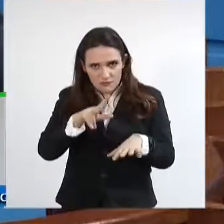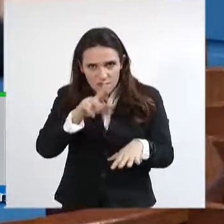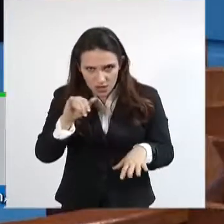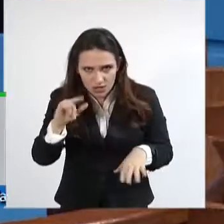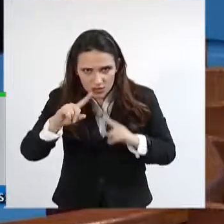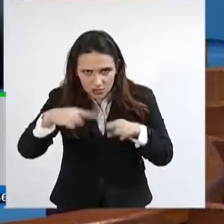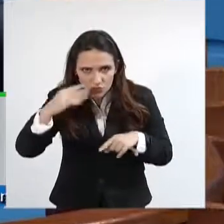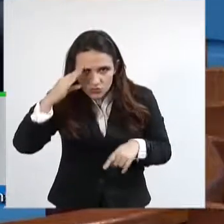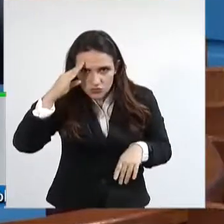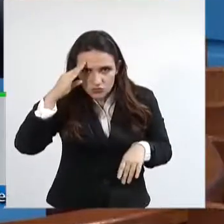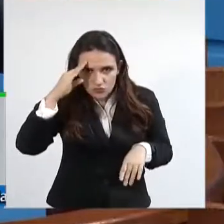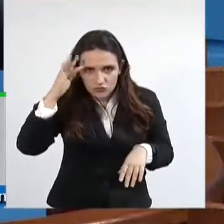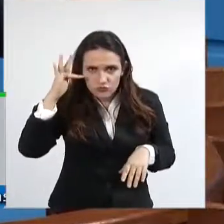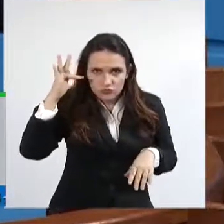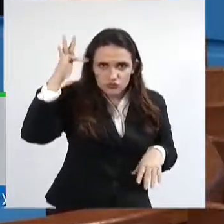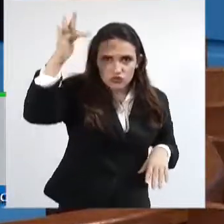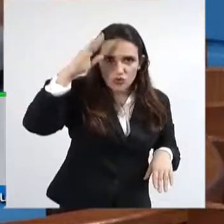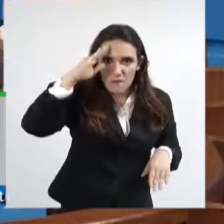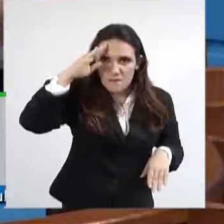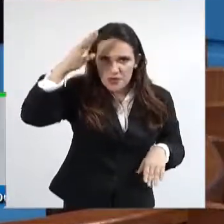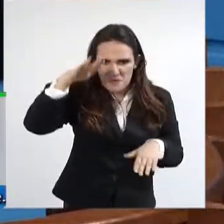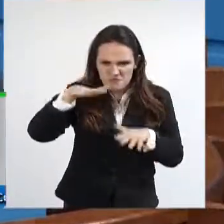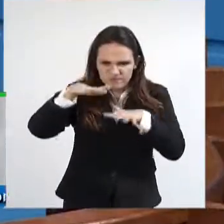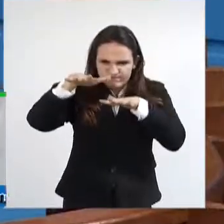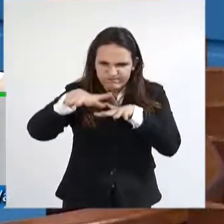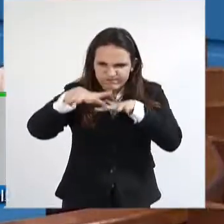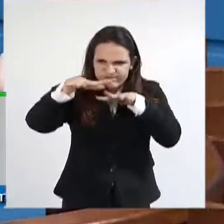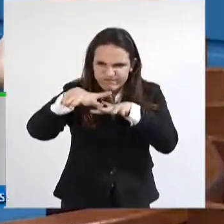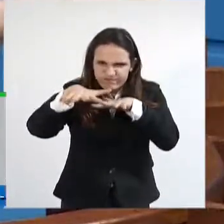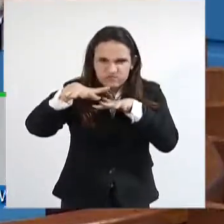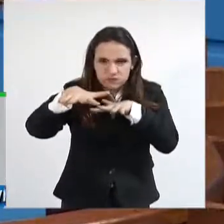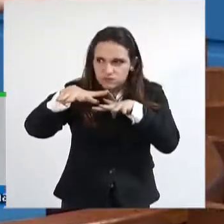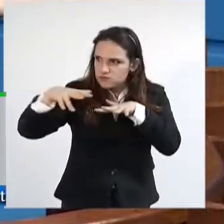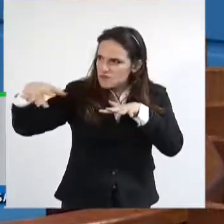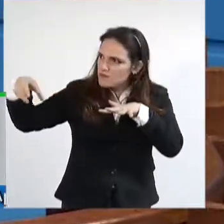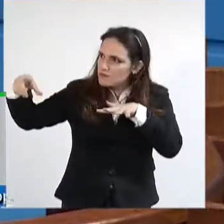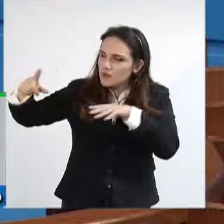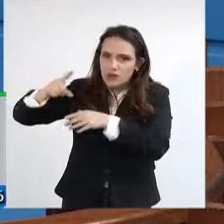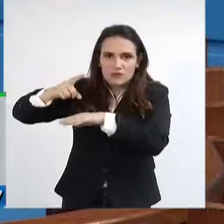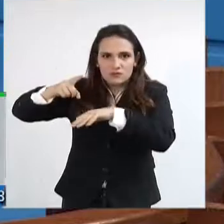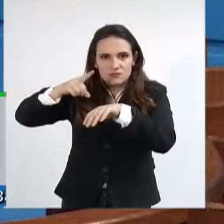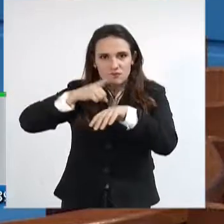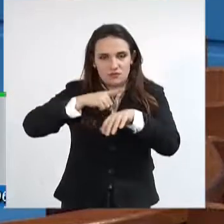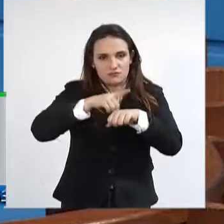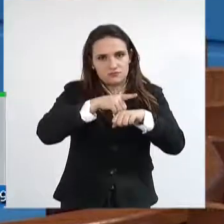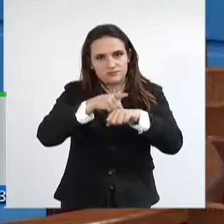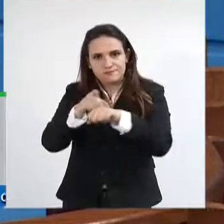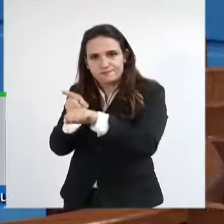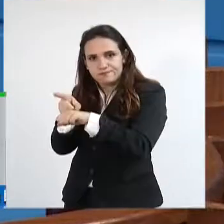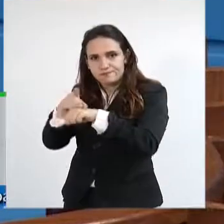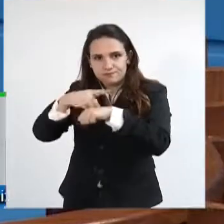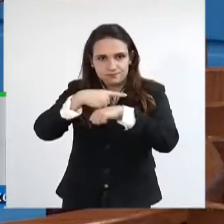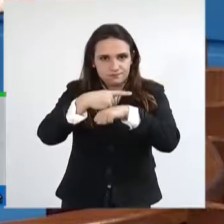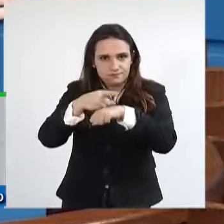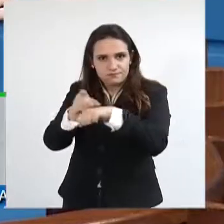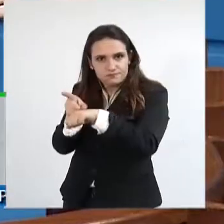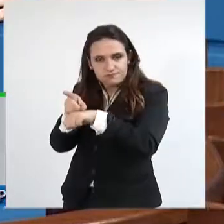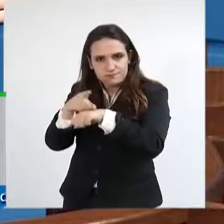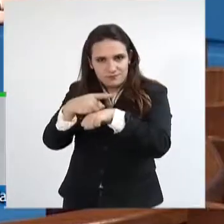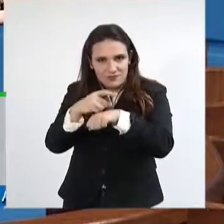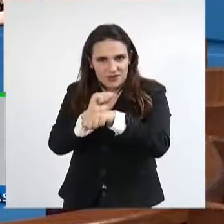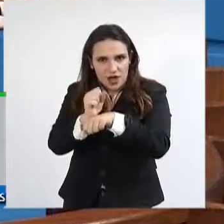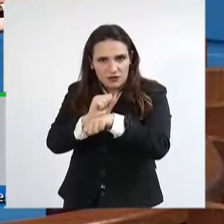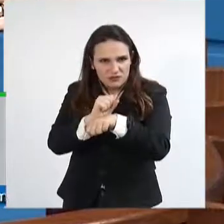guerra, urutus e camburões nas ruas para impedir o povo de se manifestar. Aí,